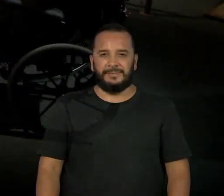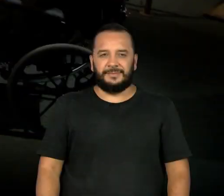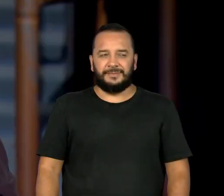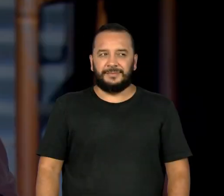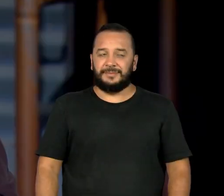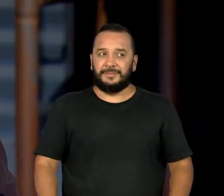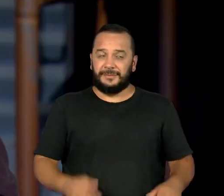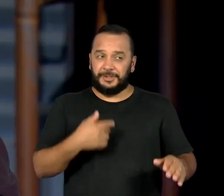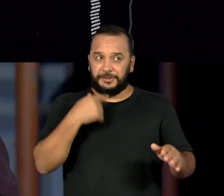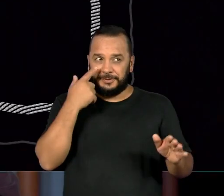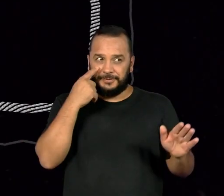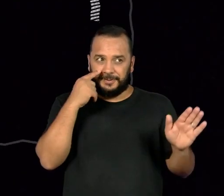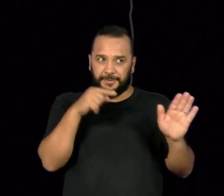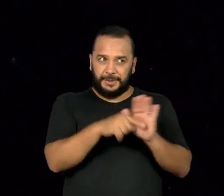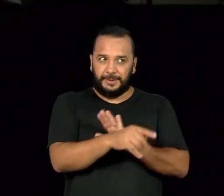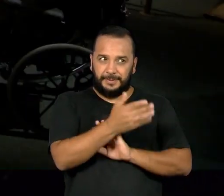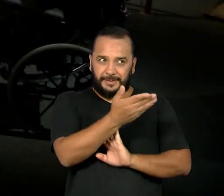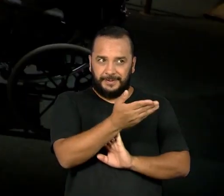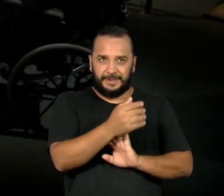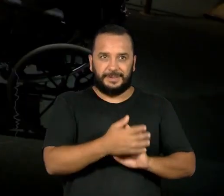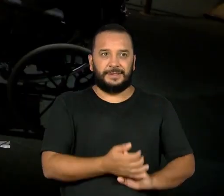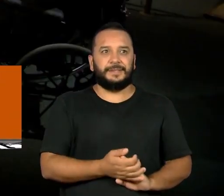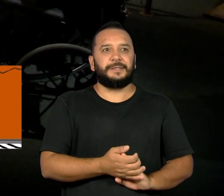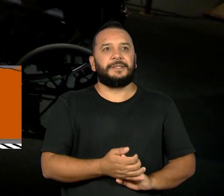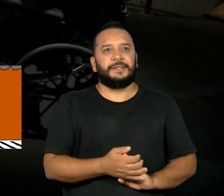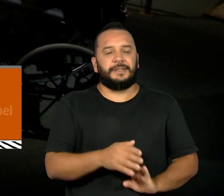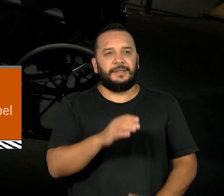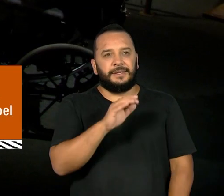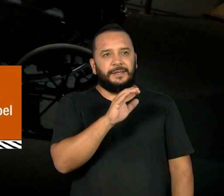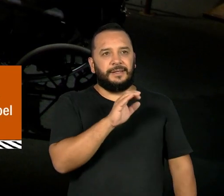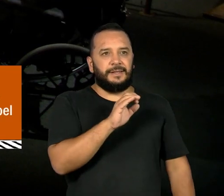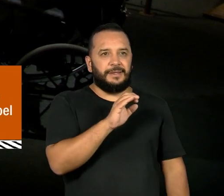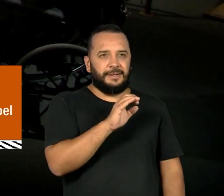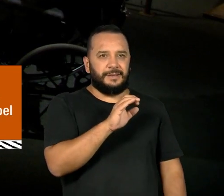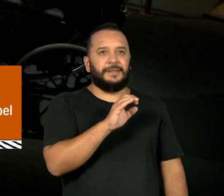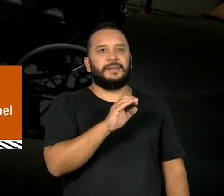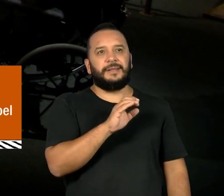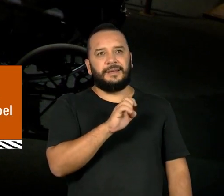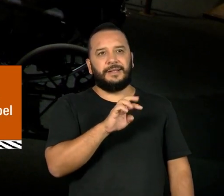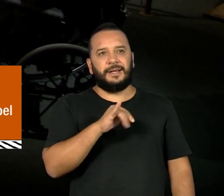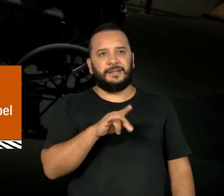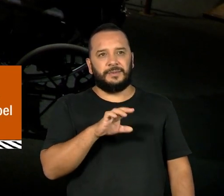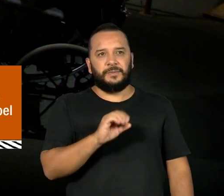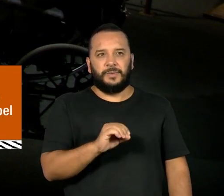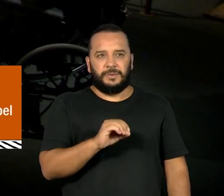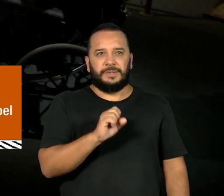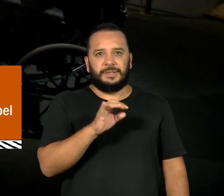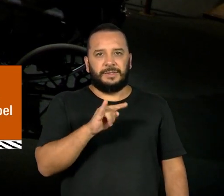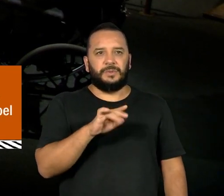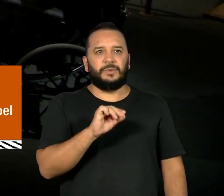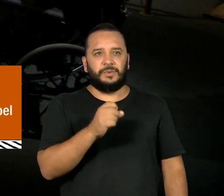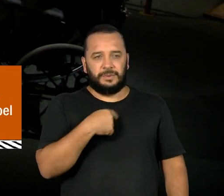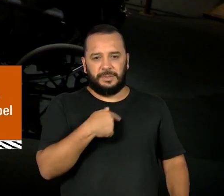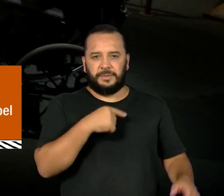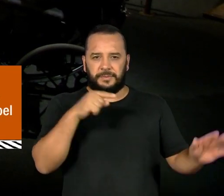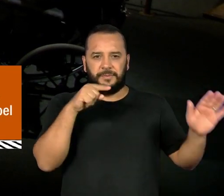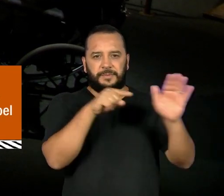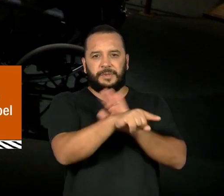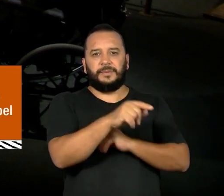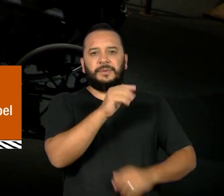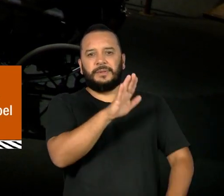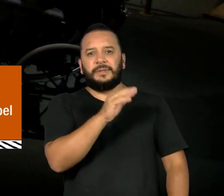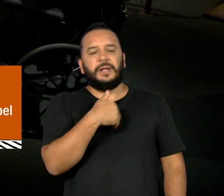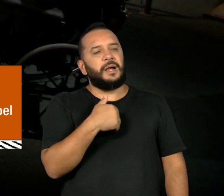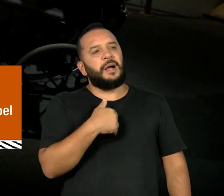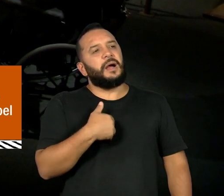Deixa eu ver as perguntas para você. Erasmo Santos. Embora pareça pergunta clichê, eu gostaria que o Rodrigo comentasse como ele vê